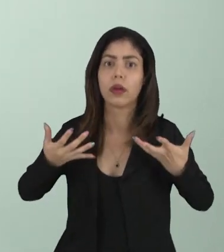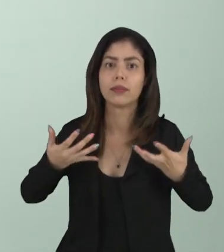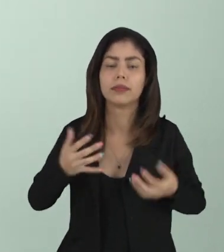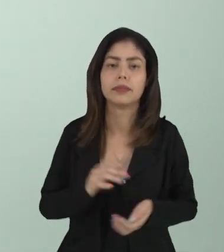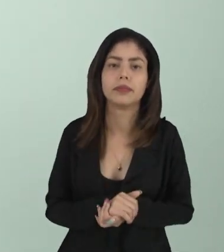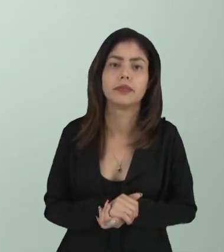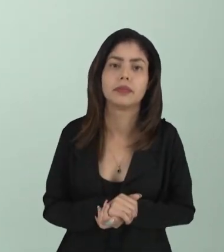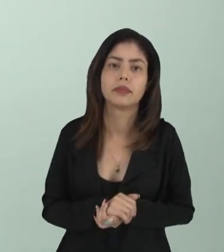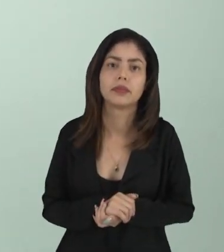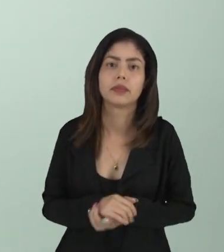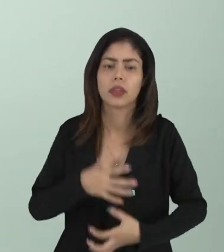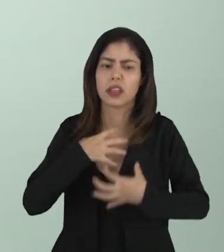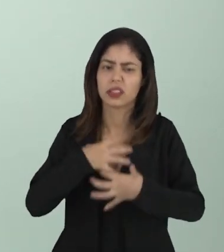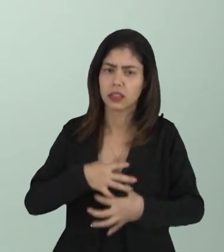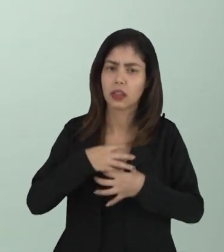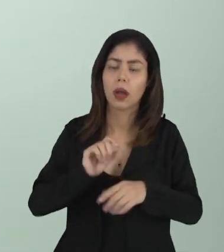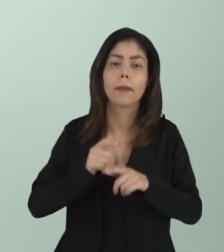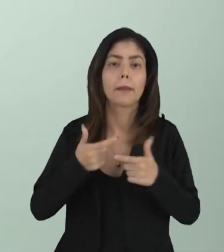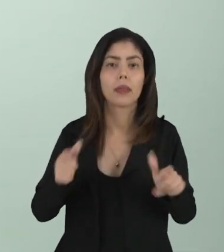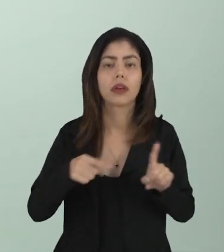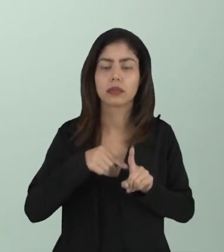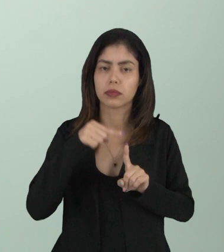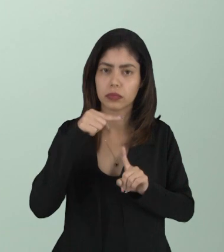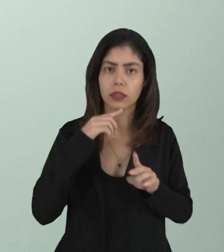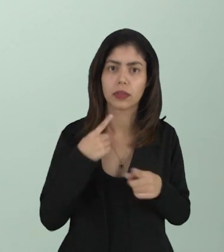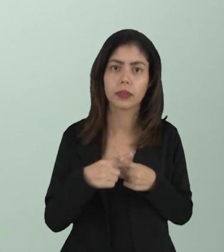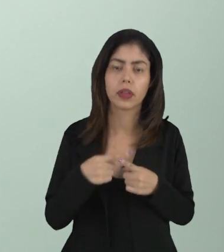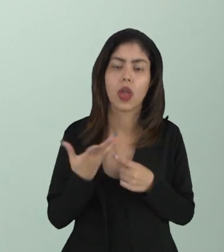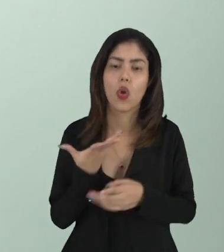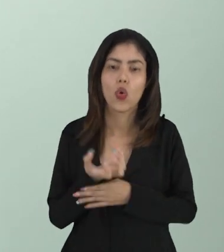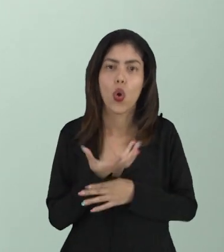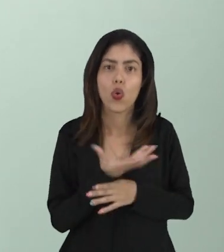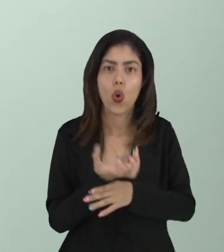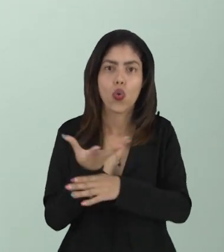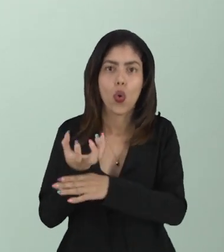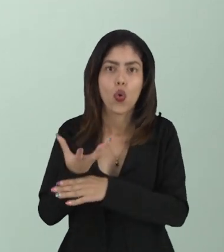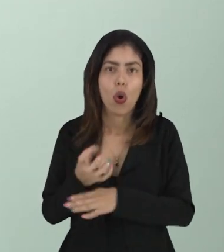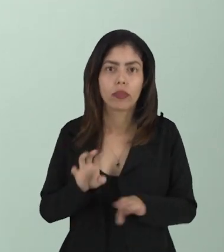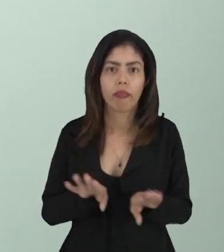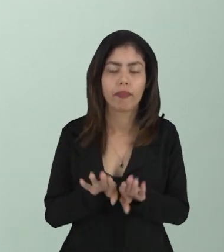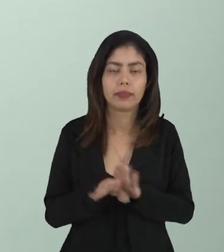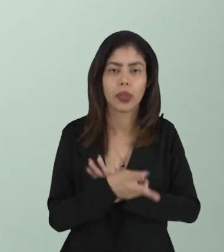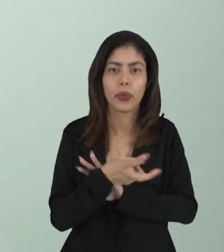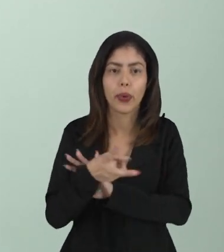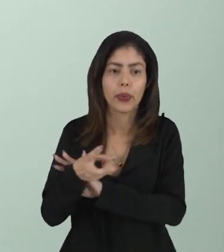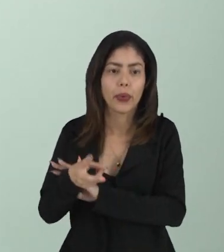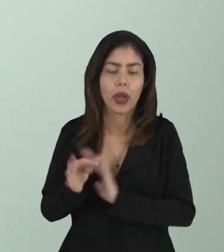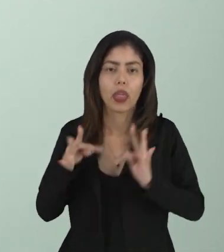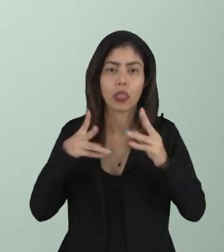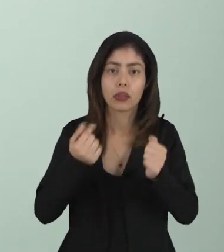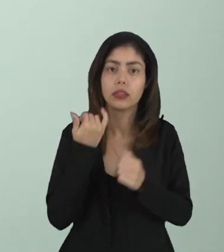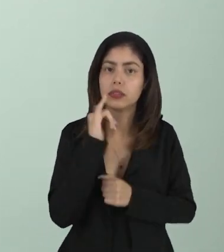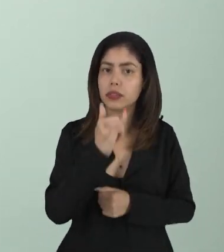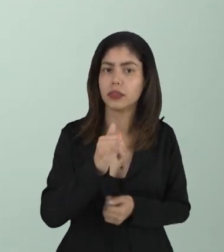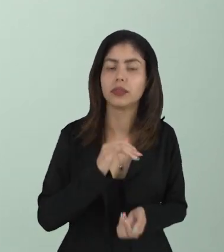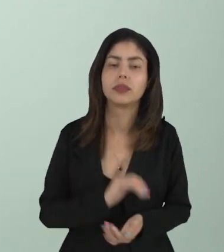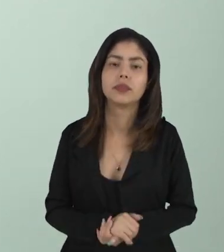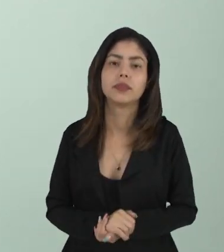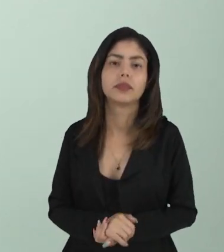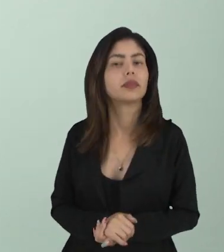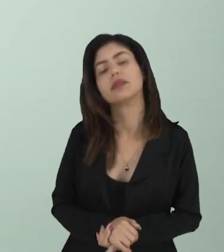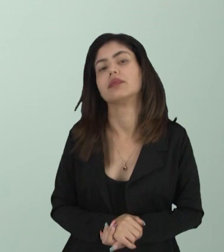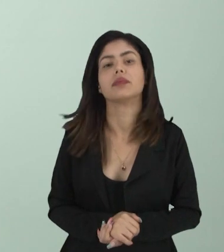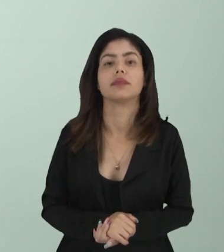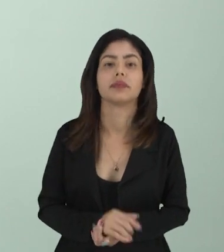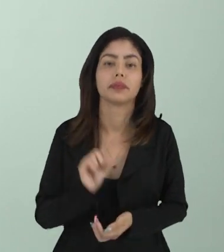que aquece mais, ou seja, uma sensação térmica maior. Isso por quê? Porque ela absorve toda essa energia em forma de calor, ela não reflete. E por ter um pouco mais de